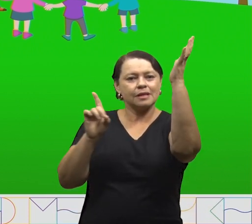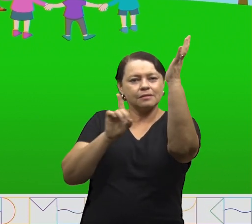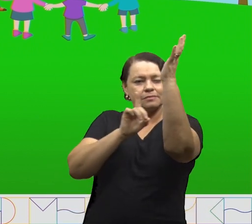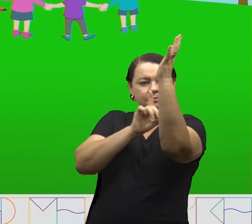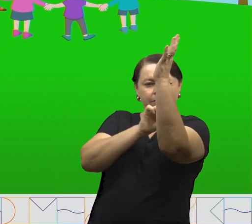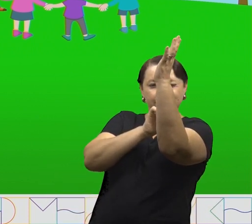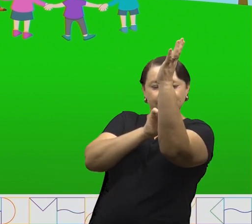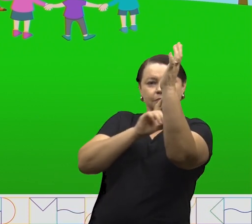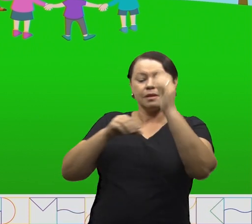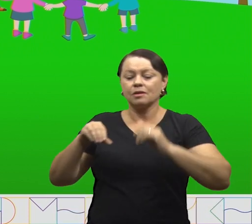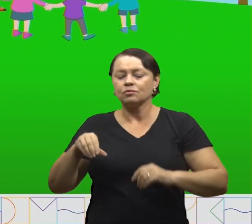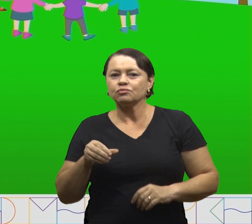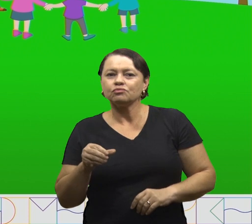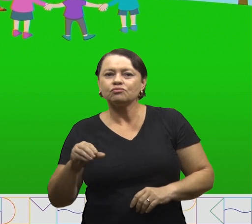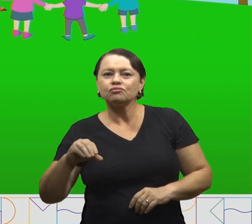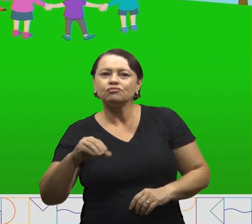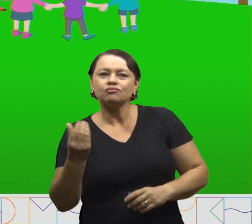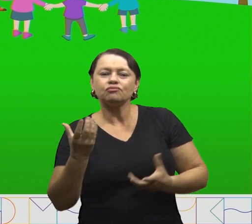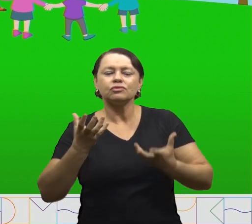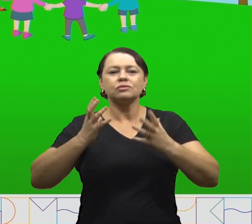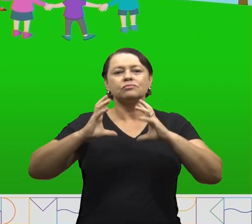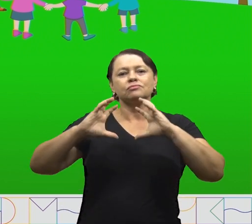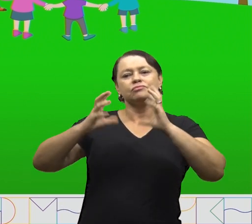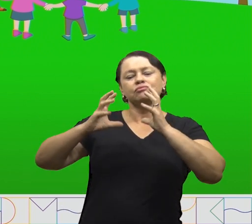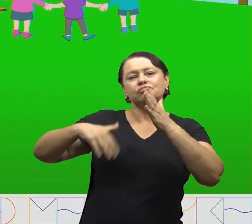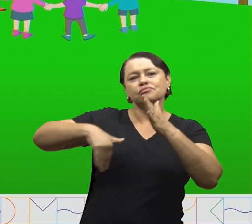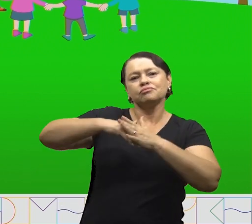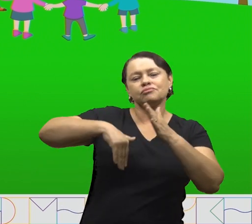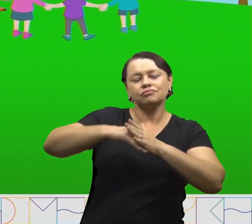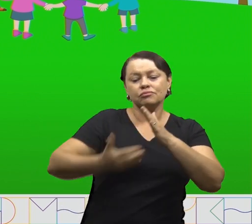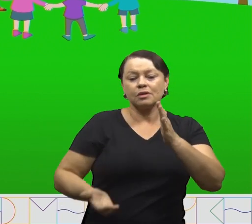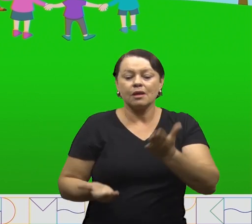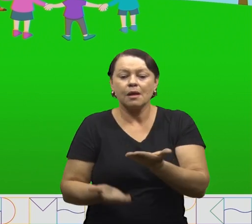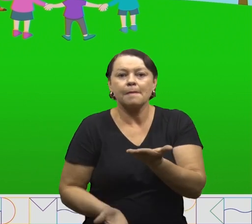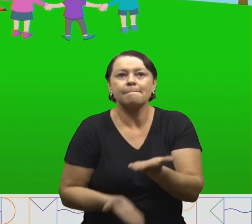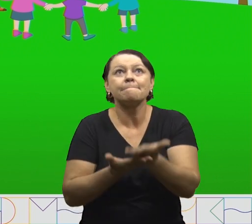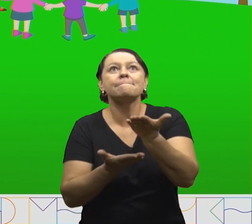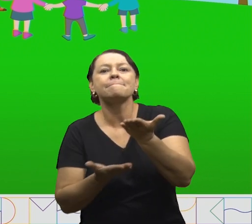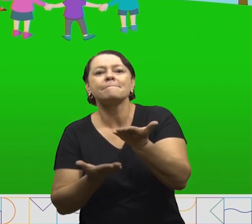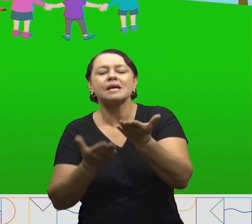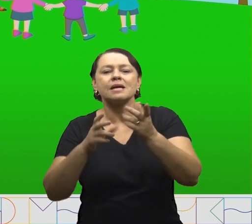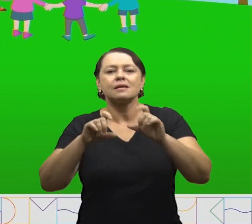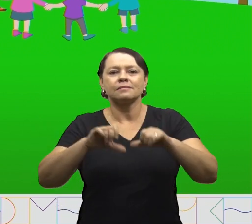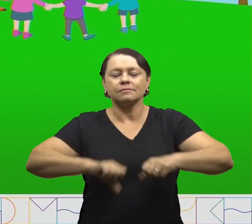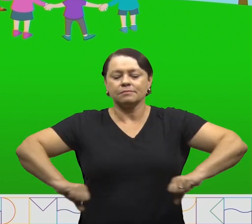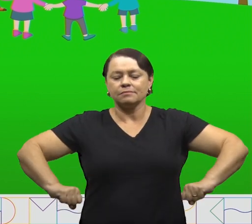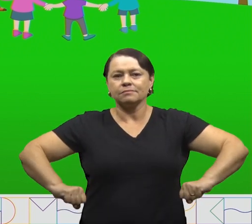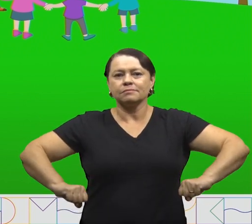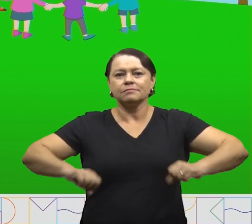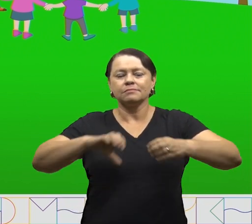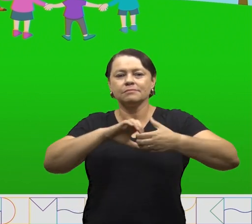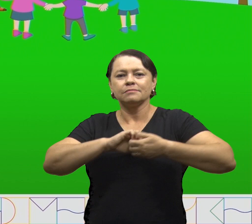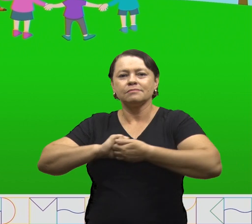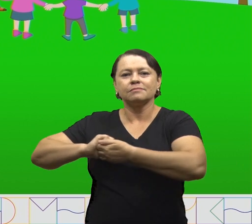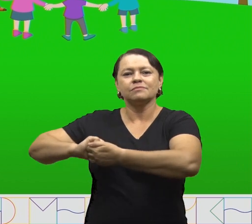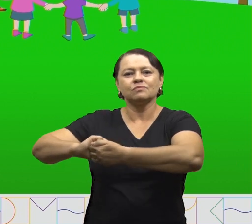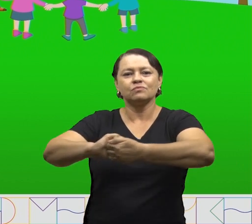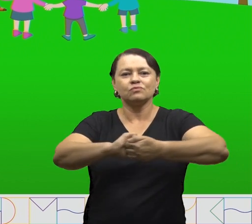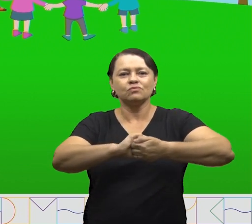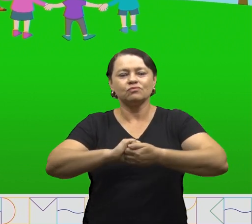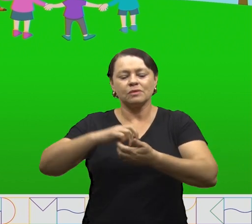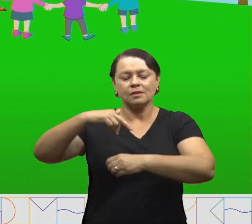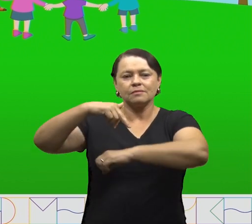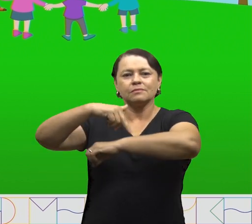Pique-esconde e carrinho, jogar bola e peteca, roda-roda,